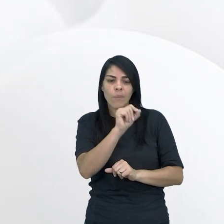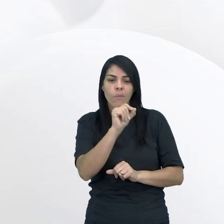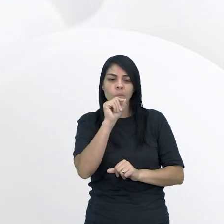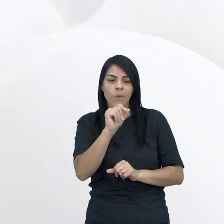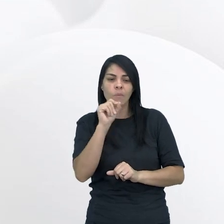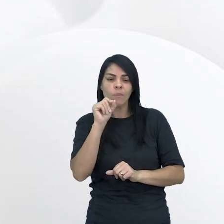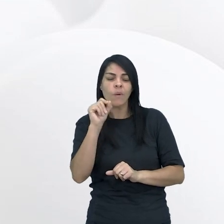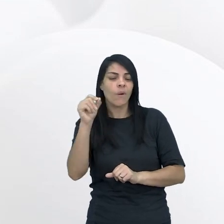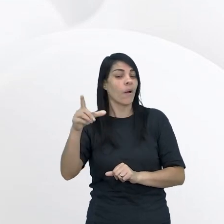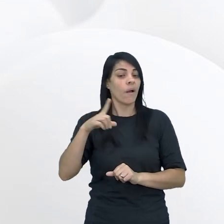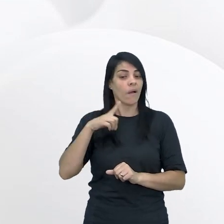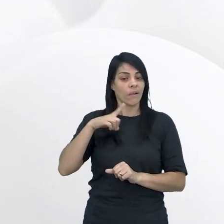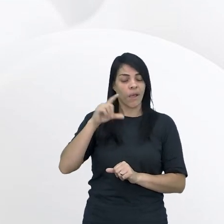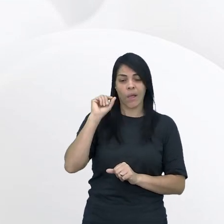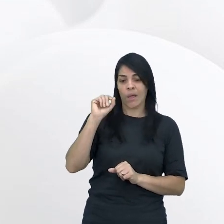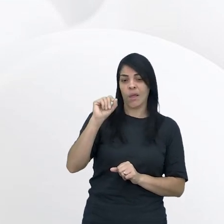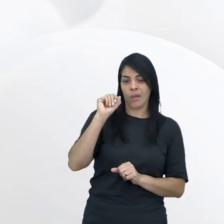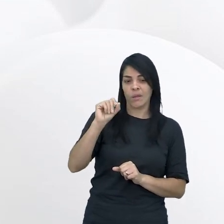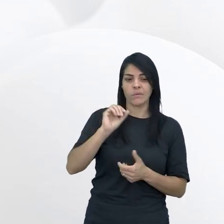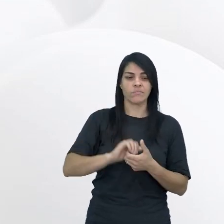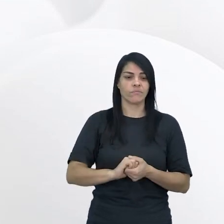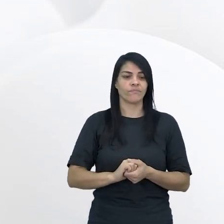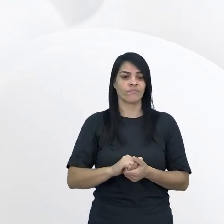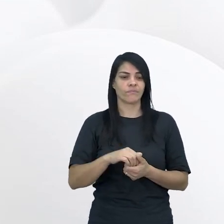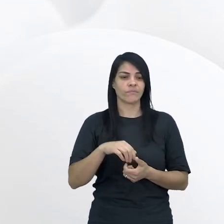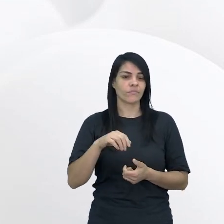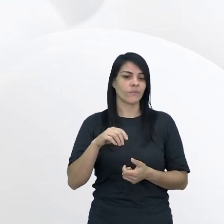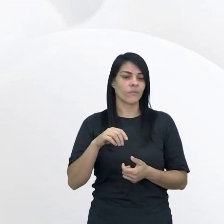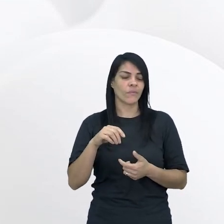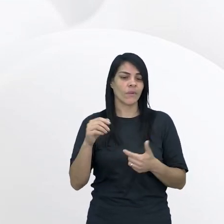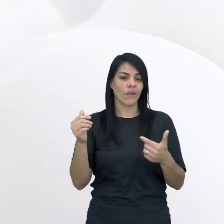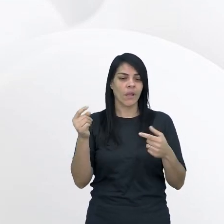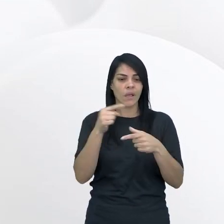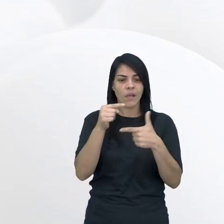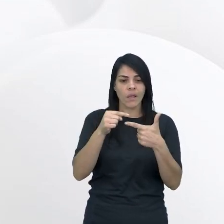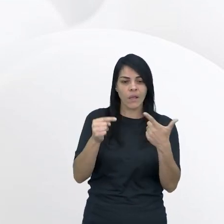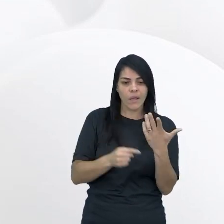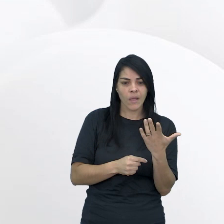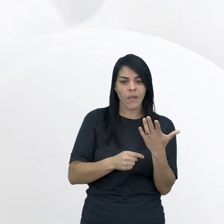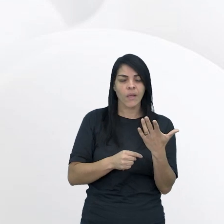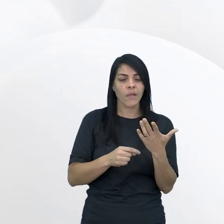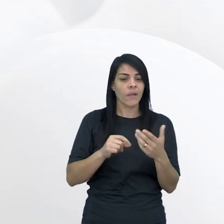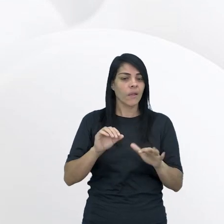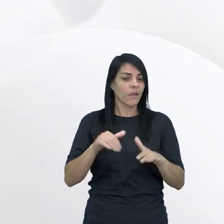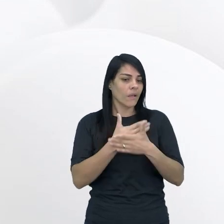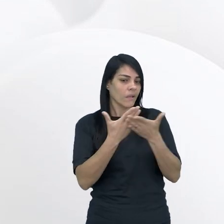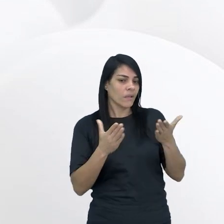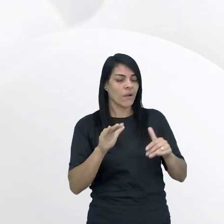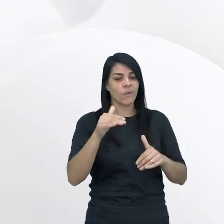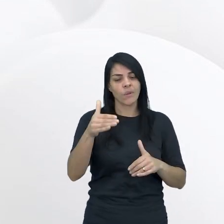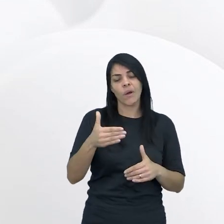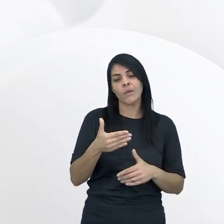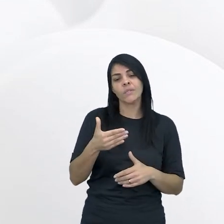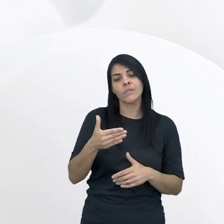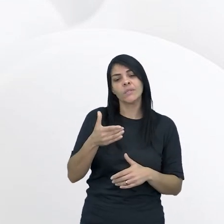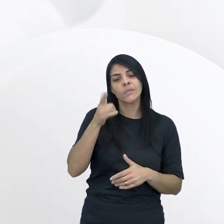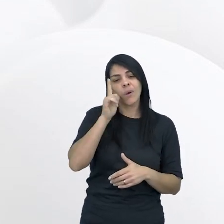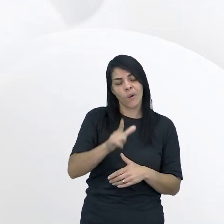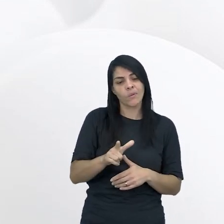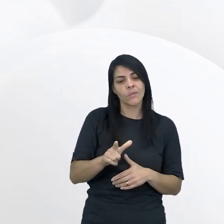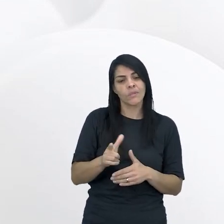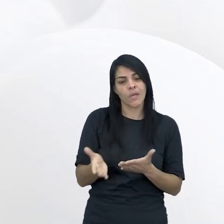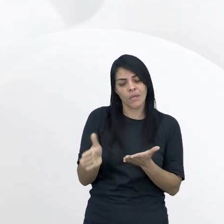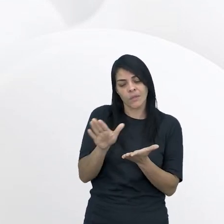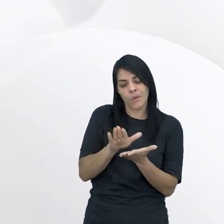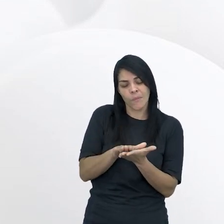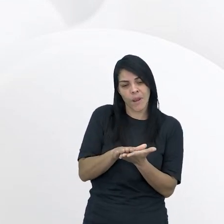eu tenho os hífens e tenho os pingos. Então, a gente consegue determinar onde é